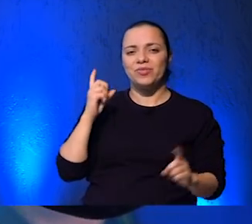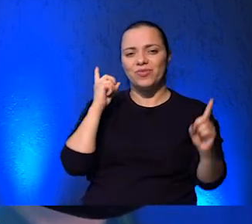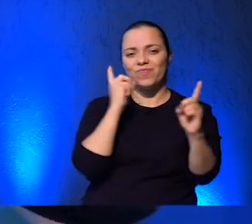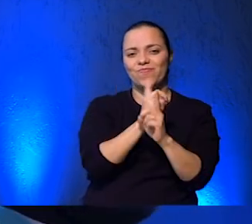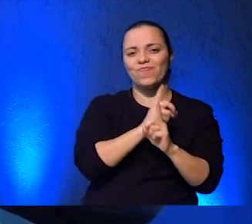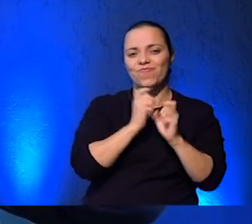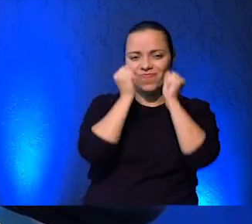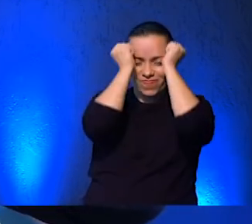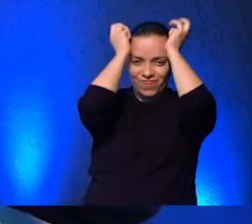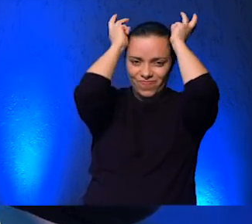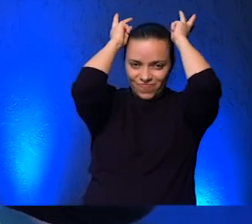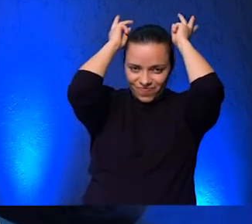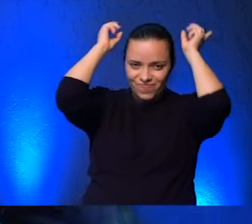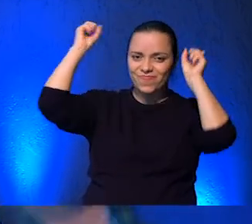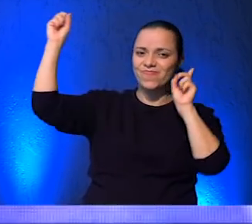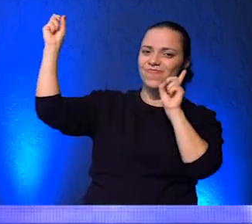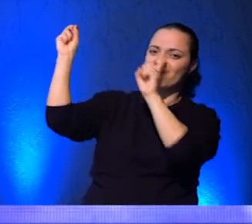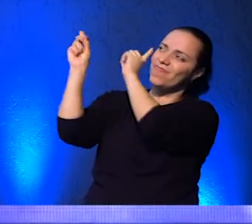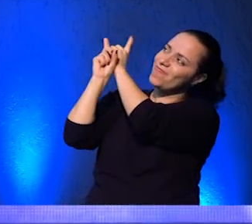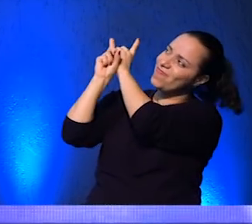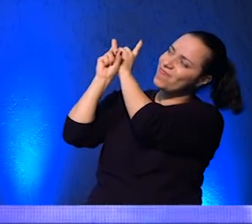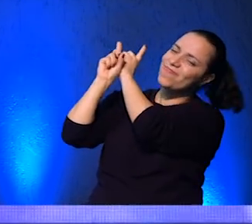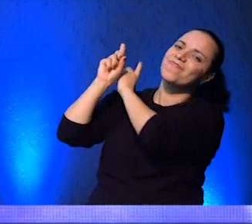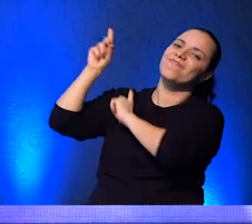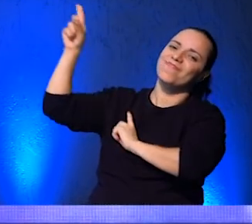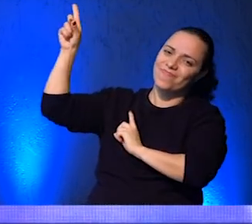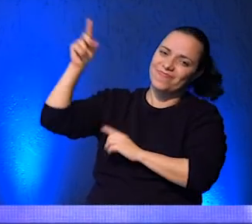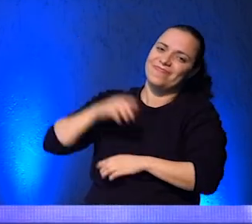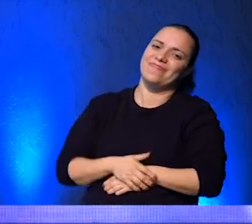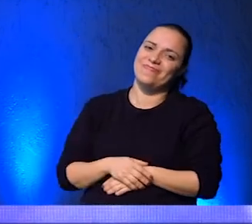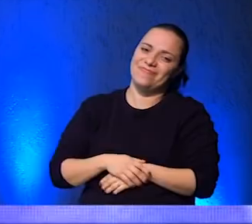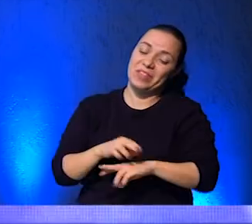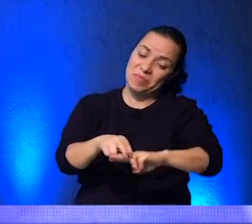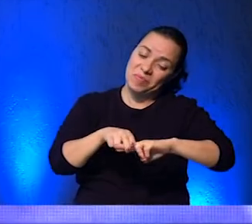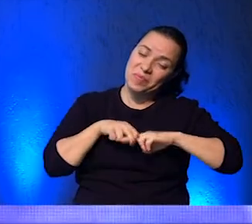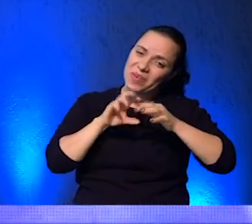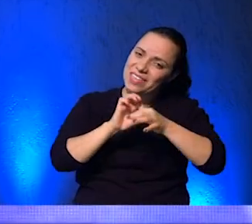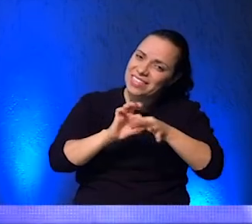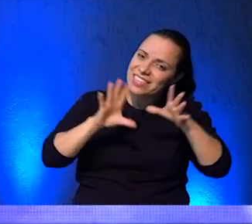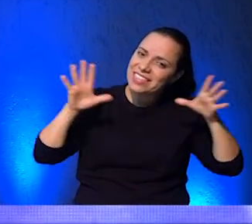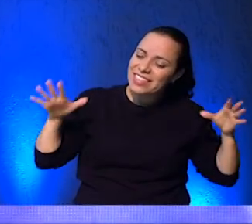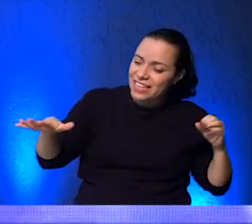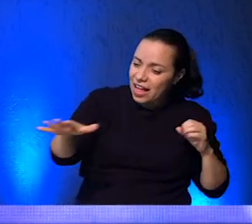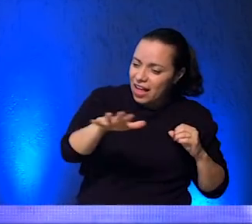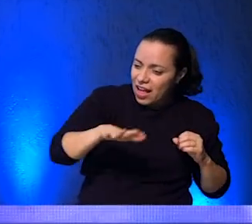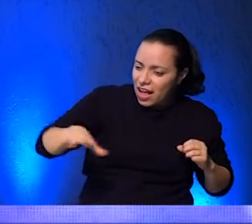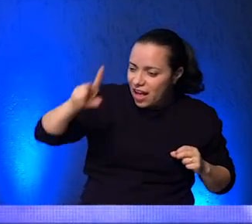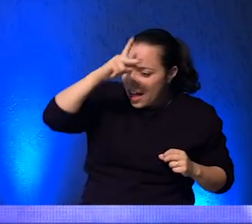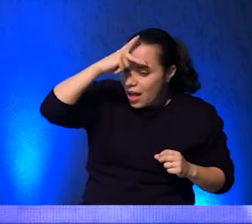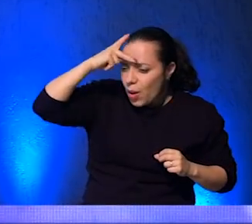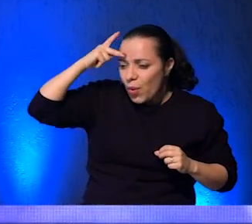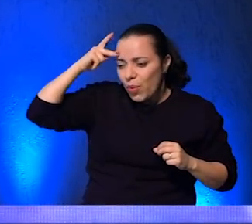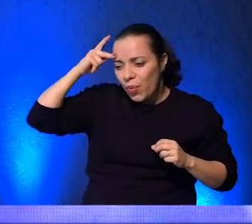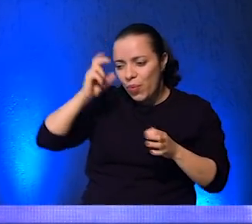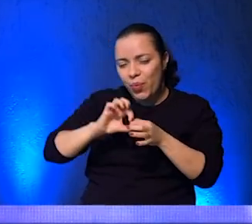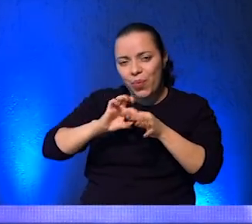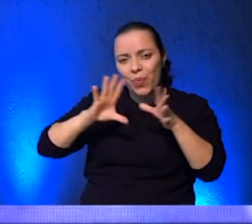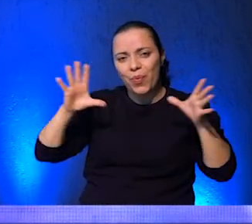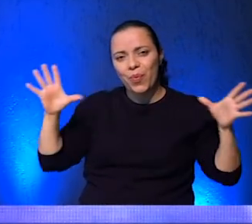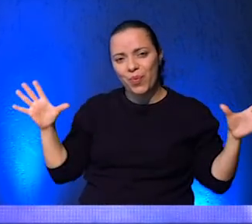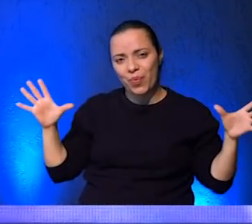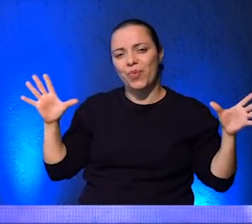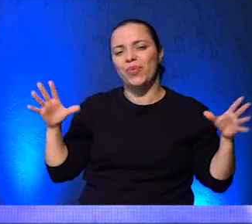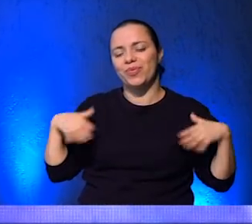limão se transforma de uma limonada eles são livres eles são libertos eles saem para possuir a melhor